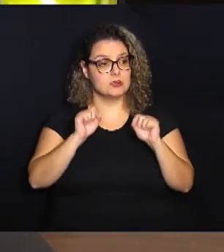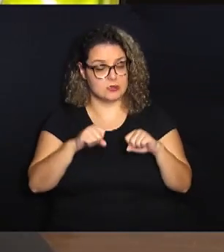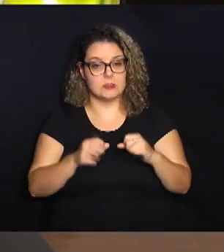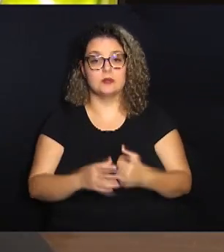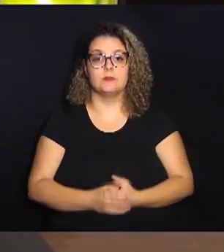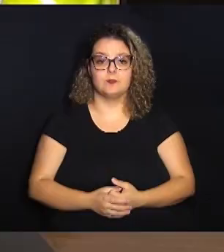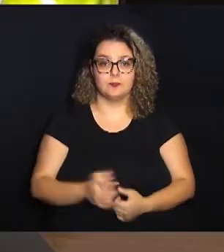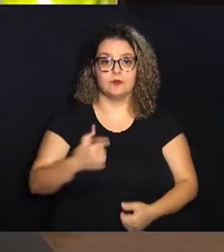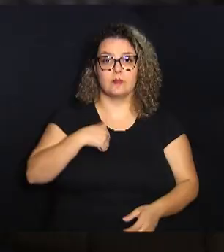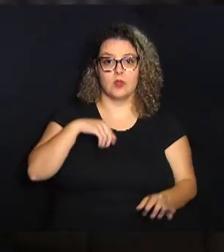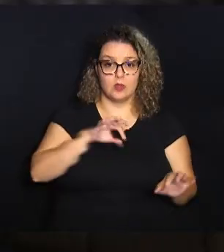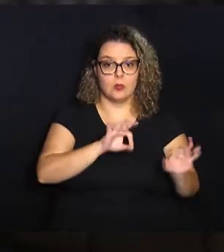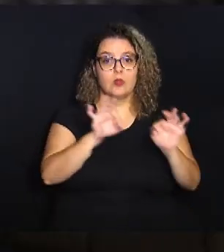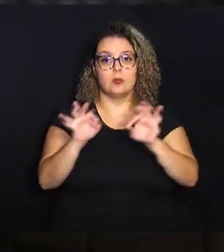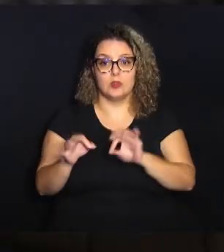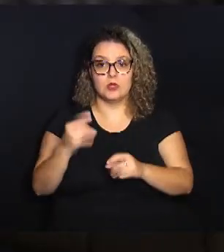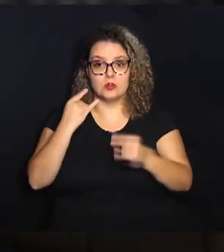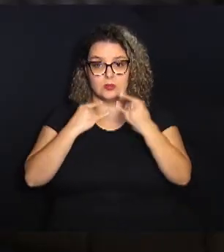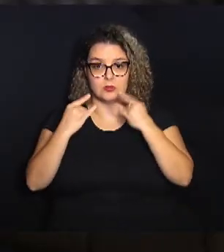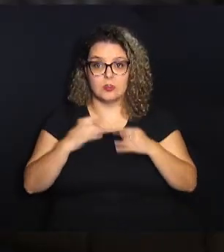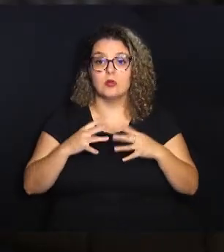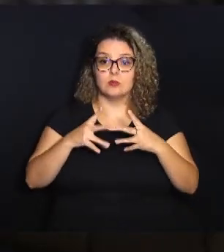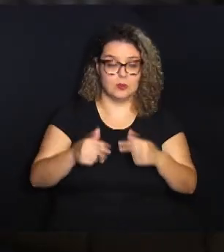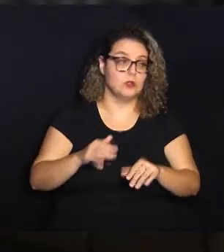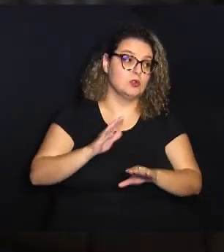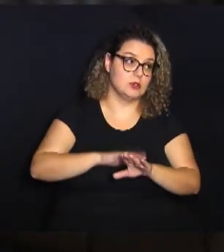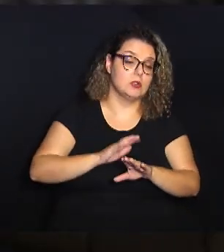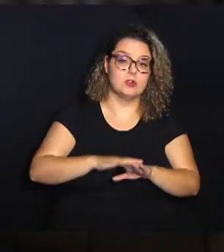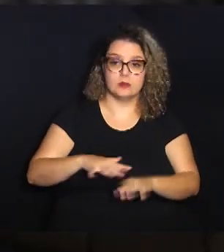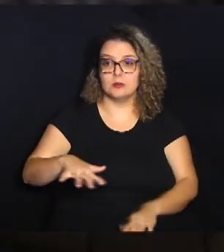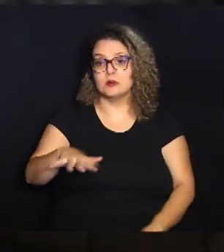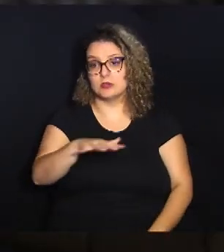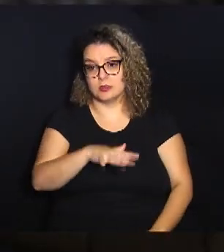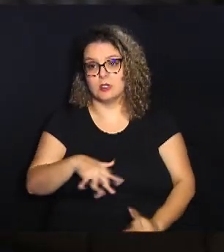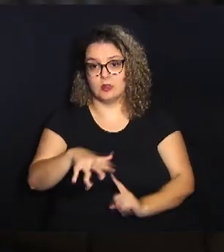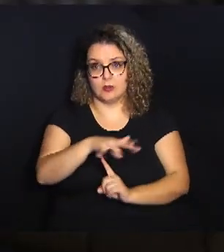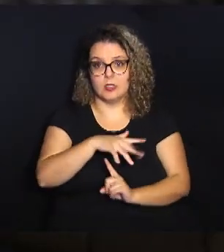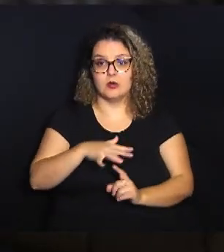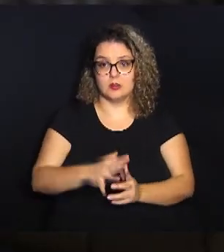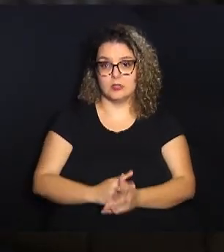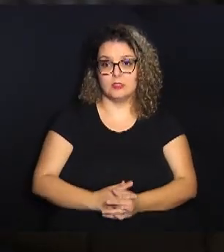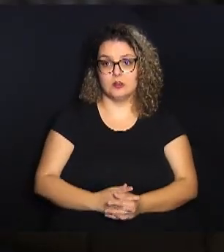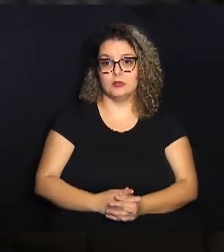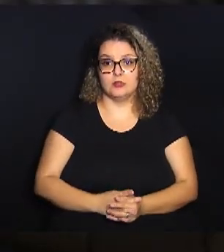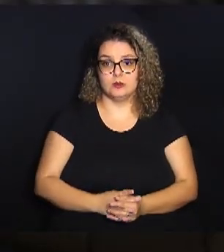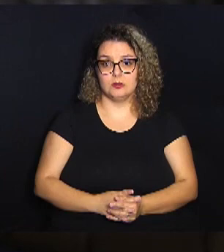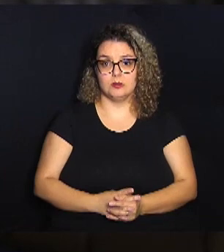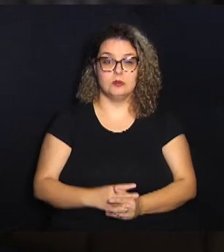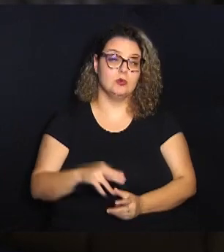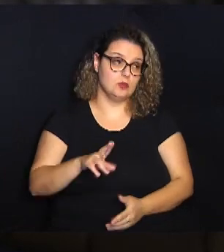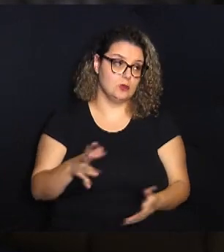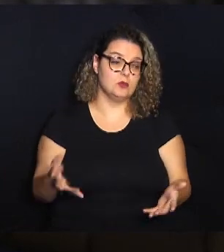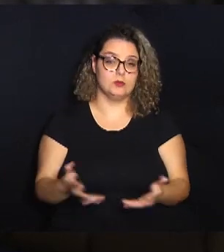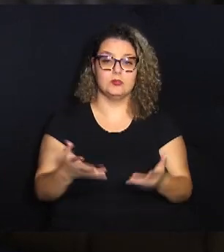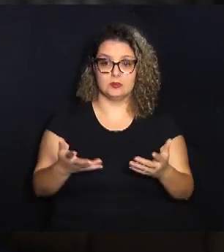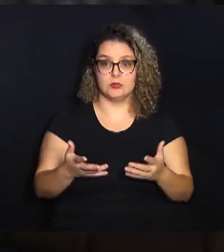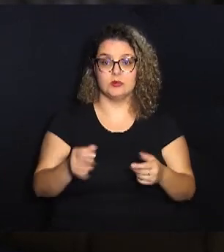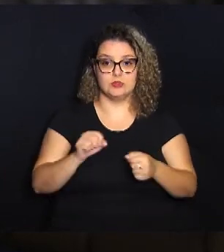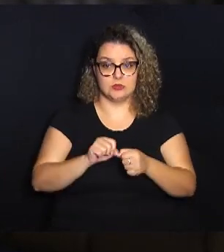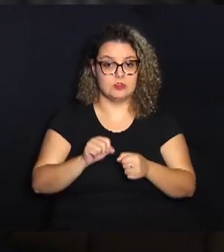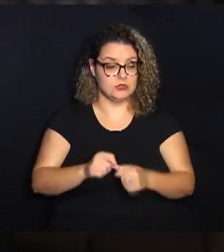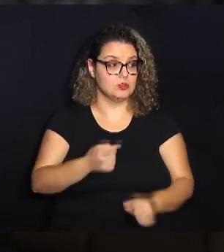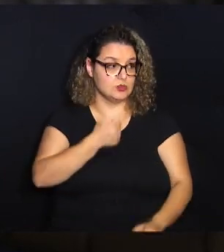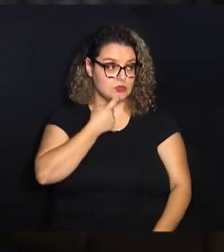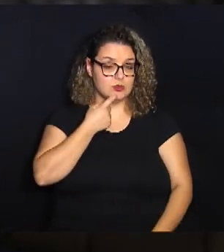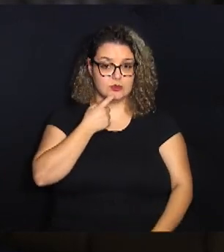tenho acompanhado e tenho muito interesse por todas as ações da área ambiental, né? Ou das iniciativas para fazer de Campinas uma